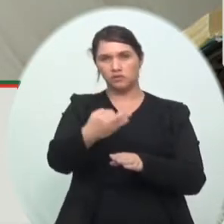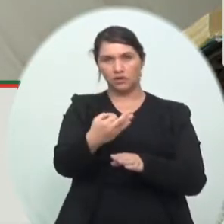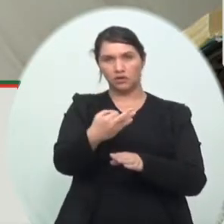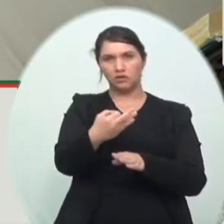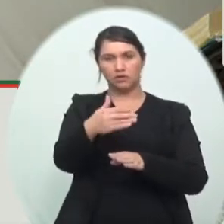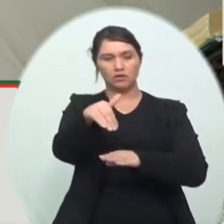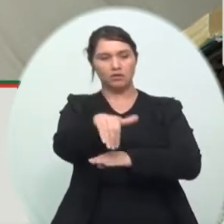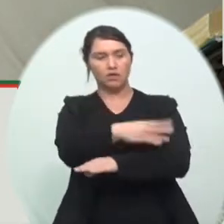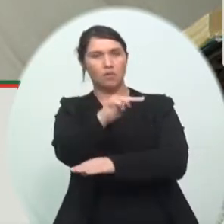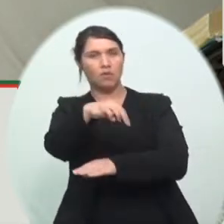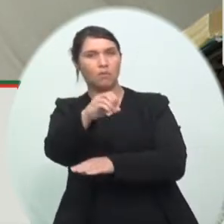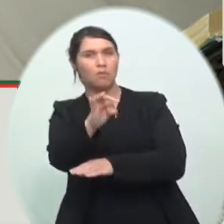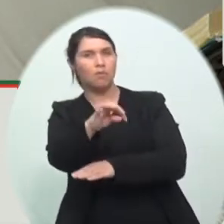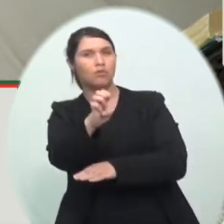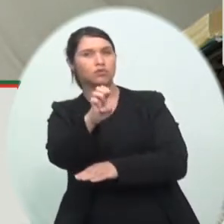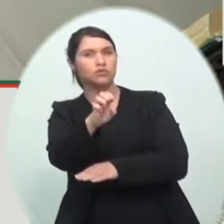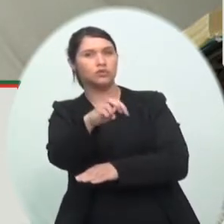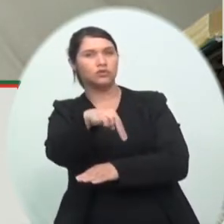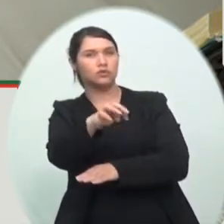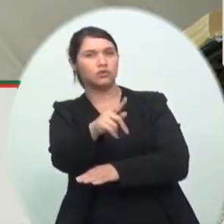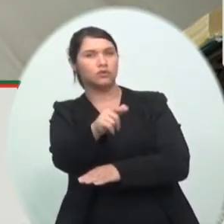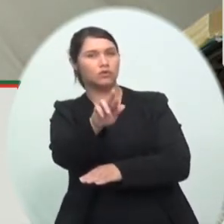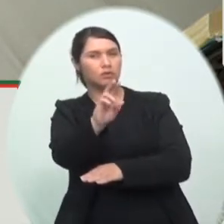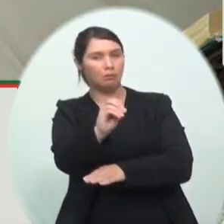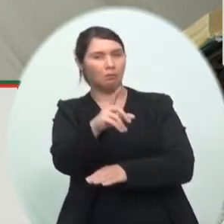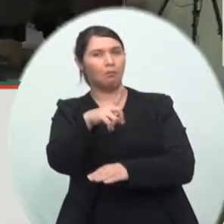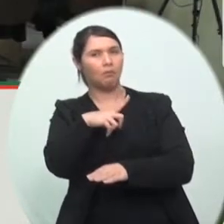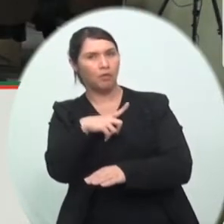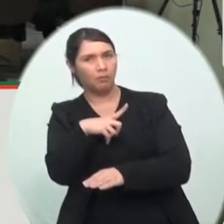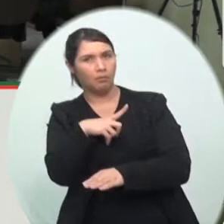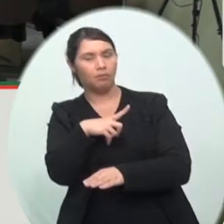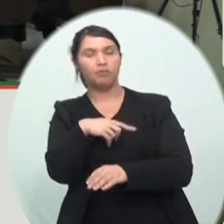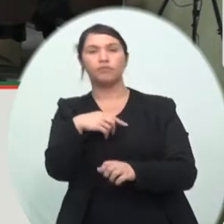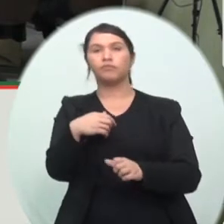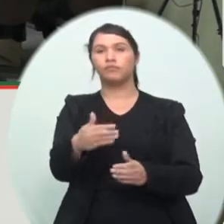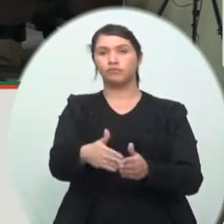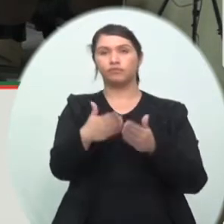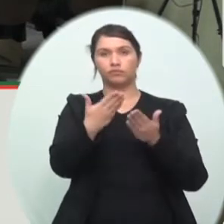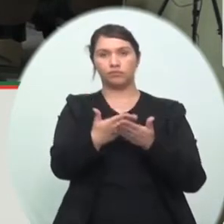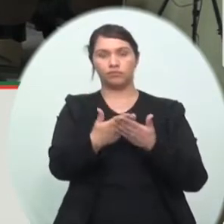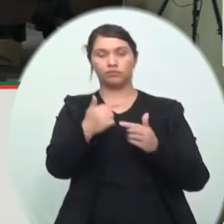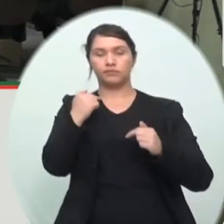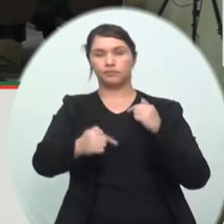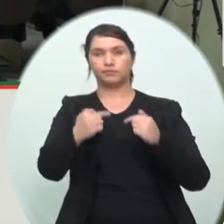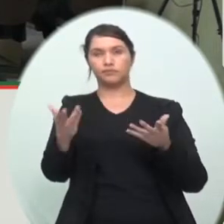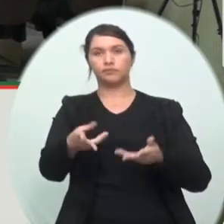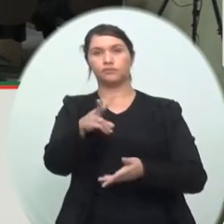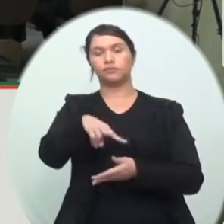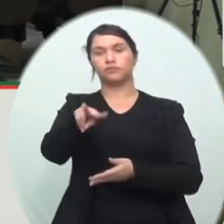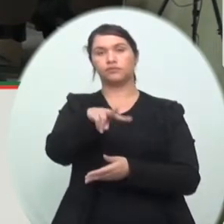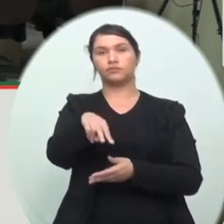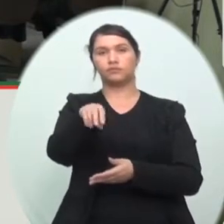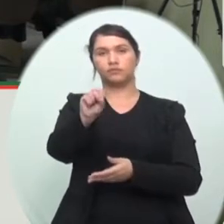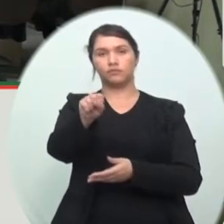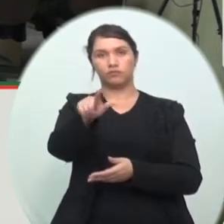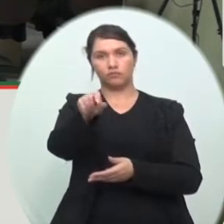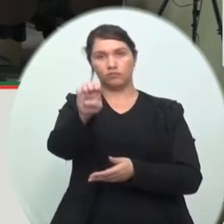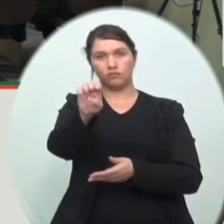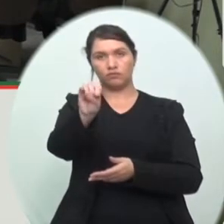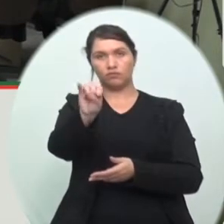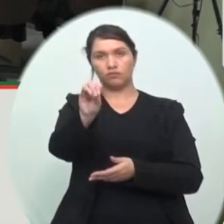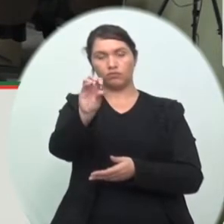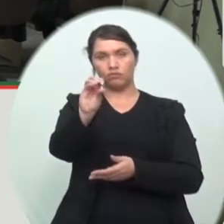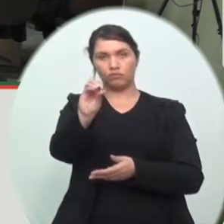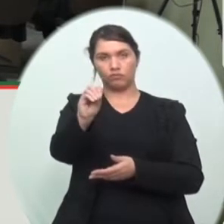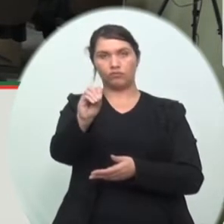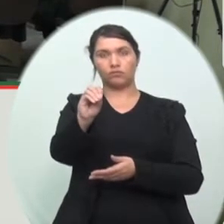Avenida Universitária, bairro Santa Luzia? O requerimento está em discussão. Com a palavra, o vereador Sarez Lima.